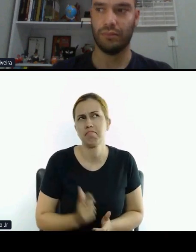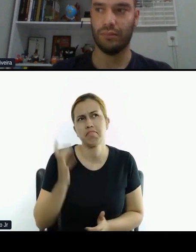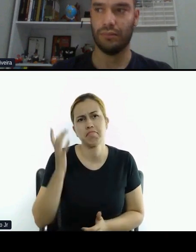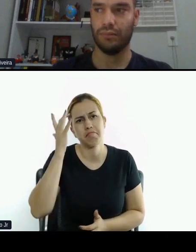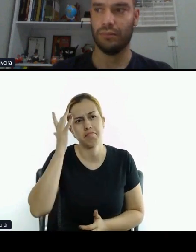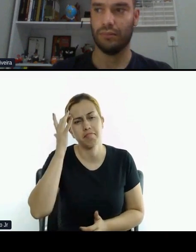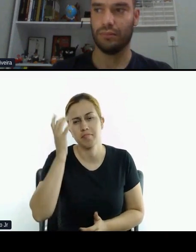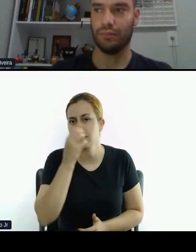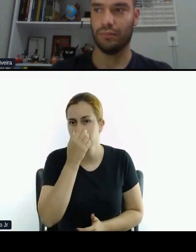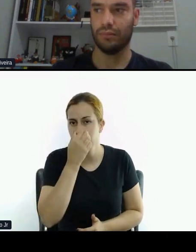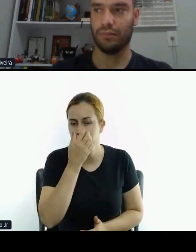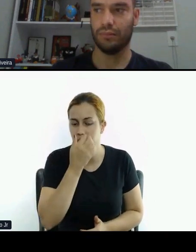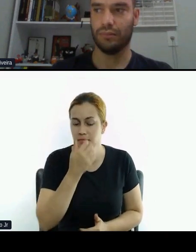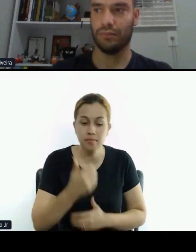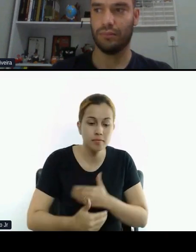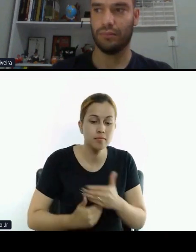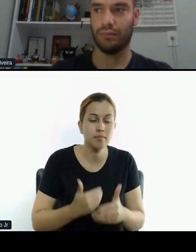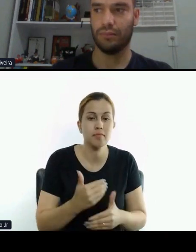também que vai ser uma